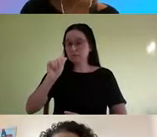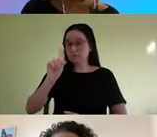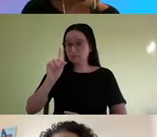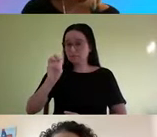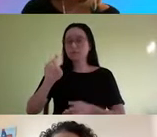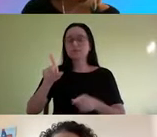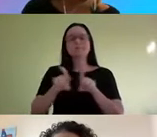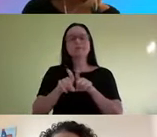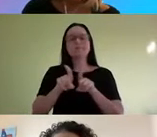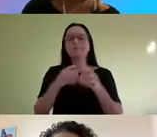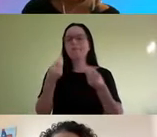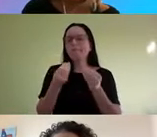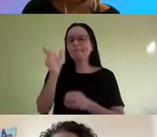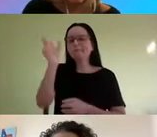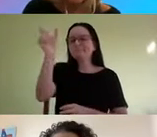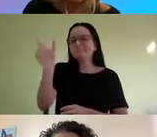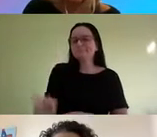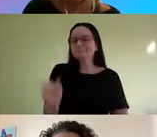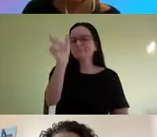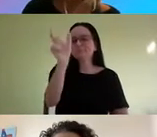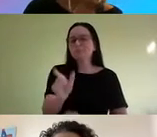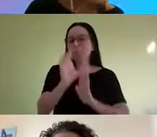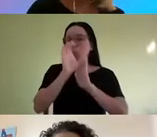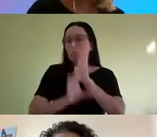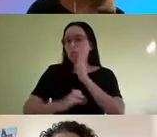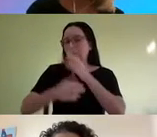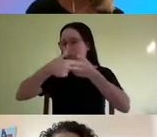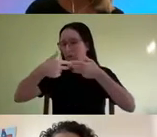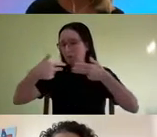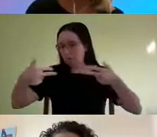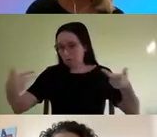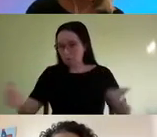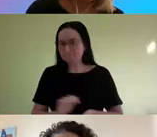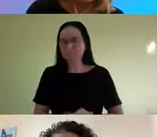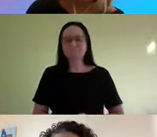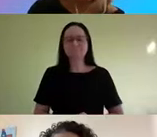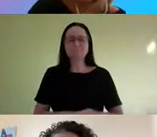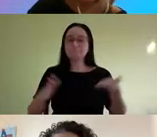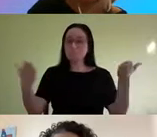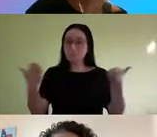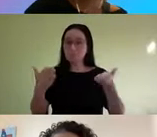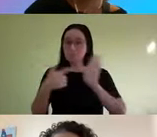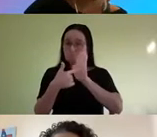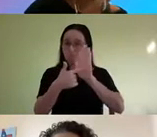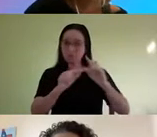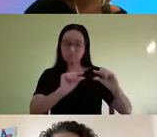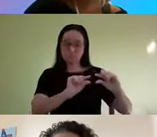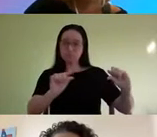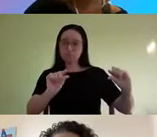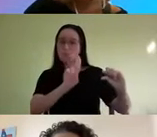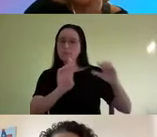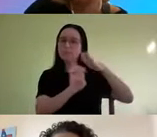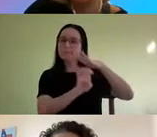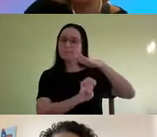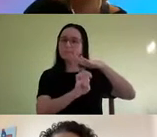Enfim, tudo que é relacionado ao mercado. Aqui eu trago para vocês as empresas parceiras. Dentre